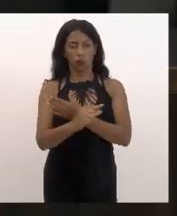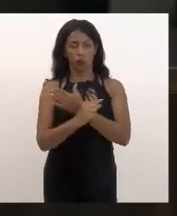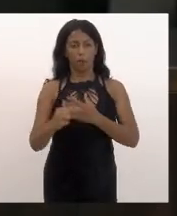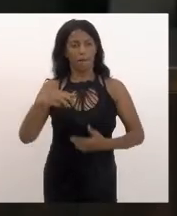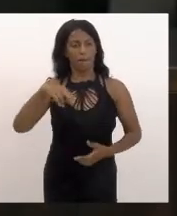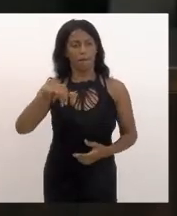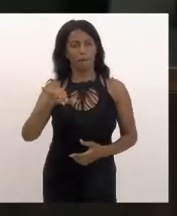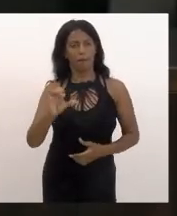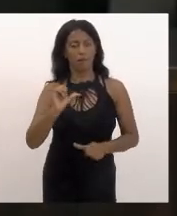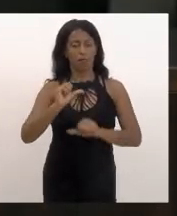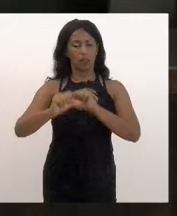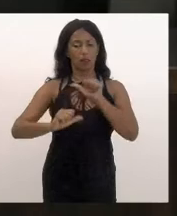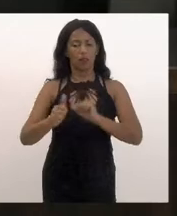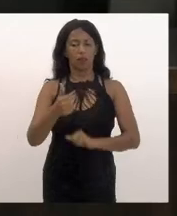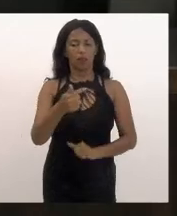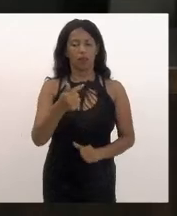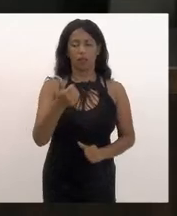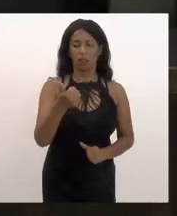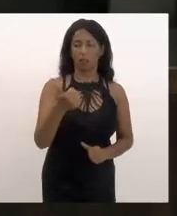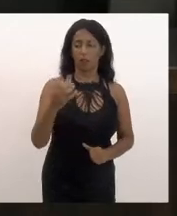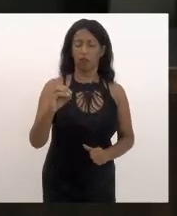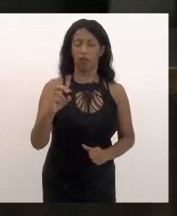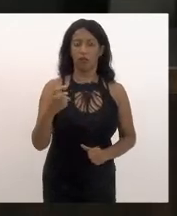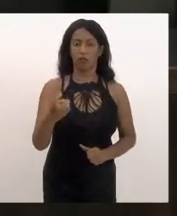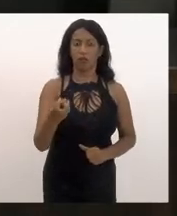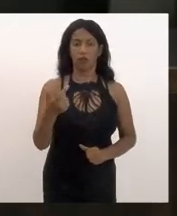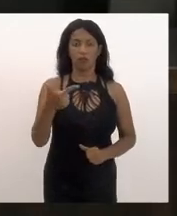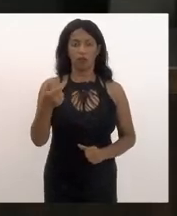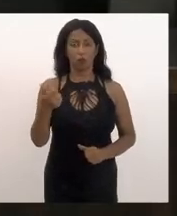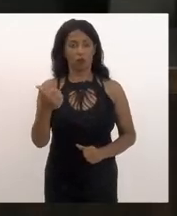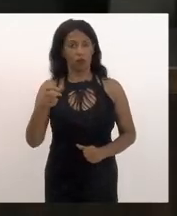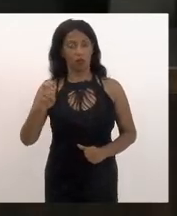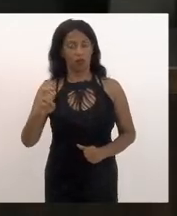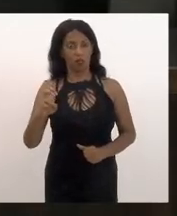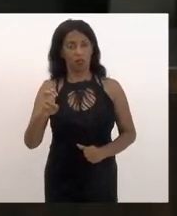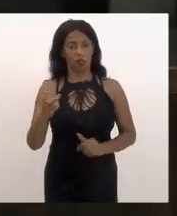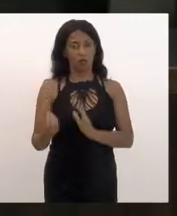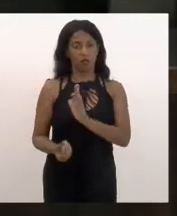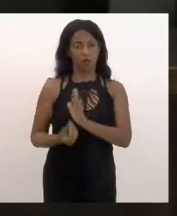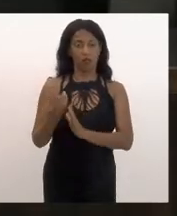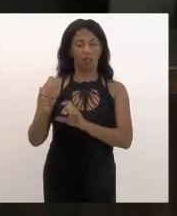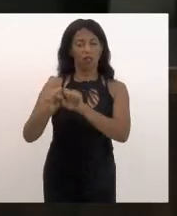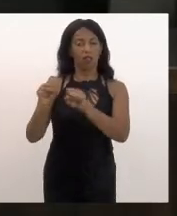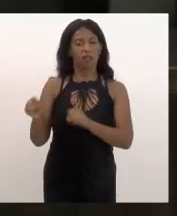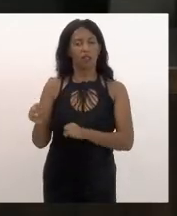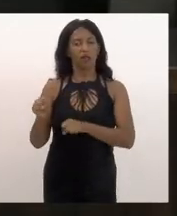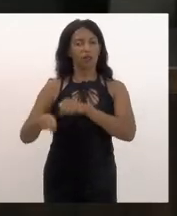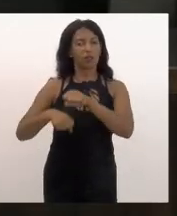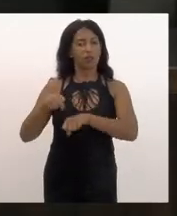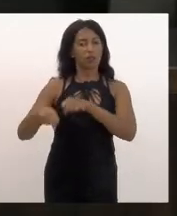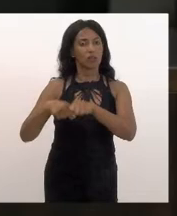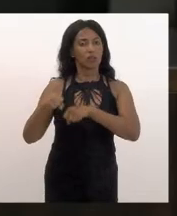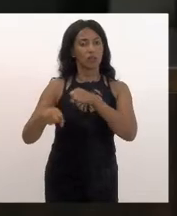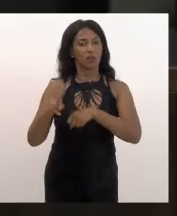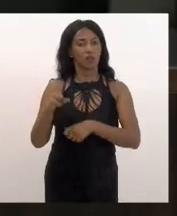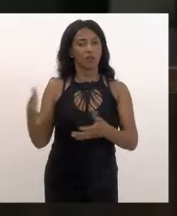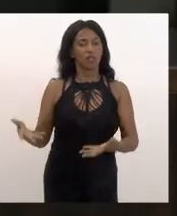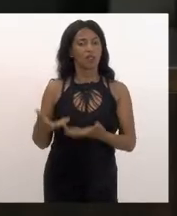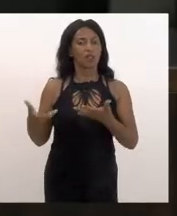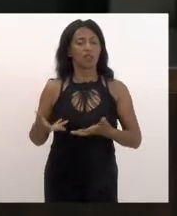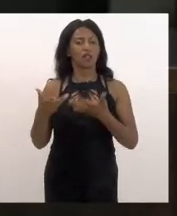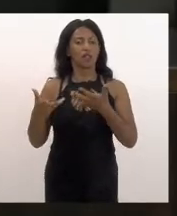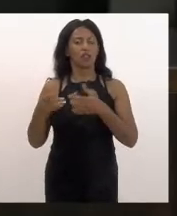Mink, que altera a lei 7105-16 de novembro de 15, fica criado o sistema cicloviário do Estado do Rio de Janeiro como incentivo ao